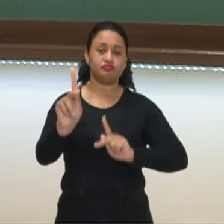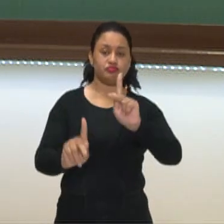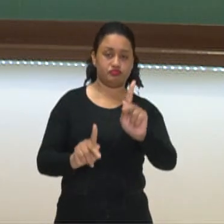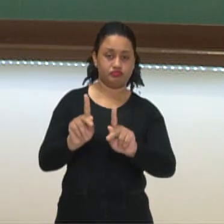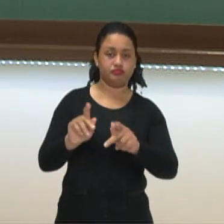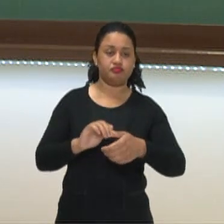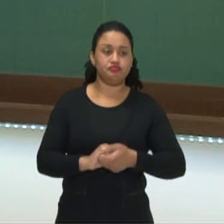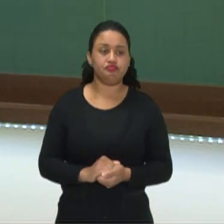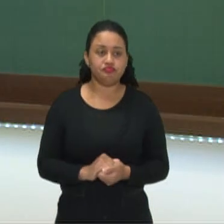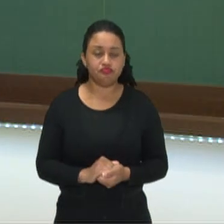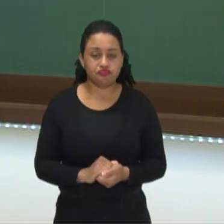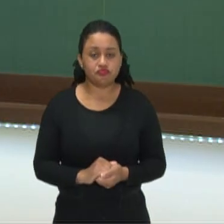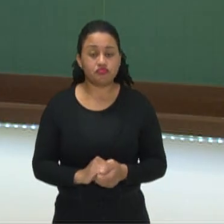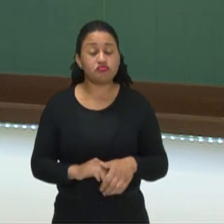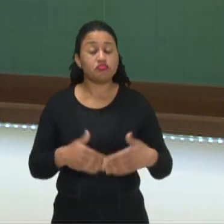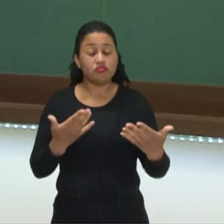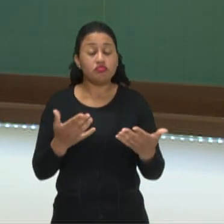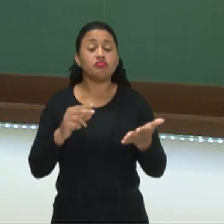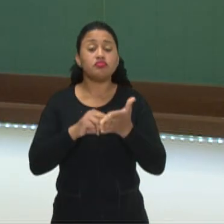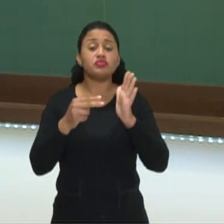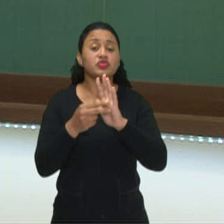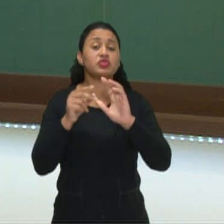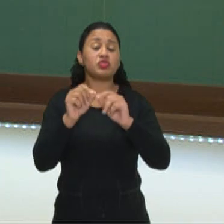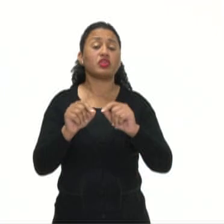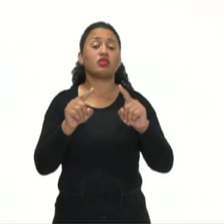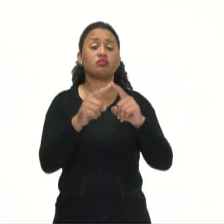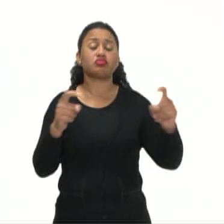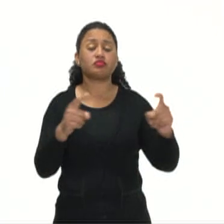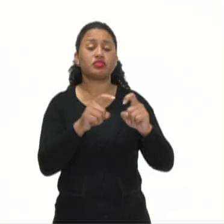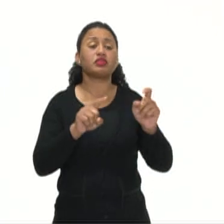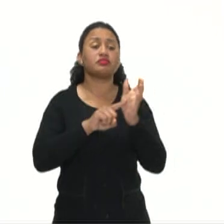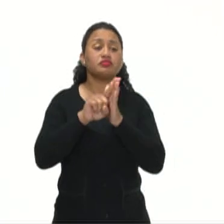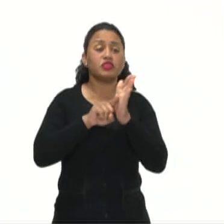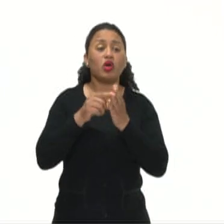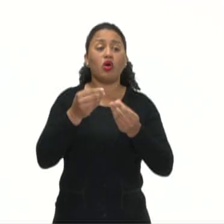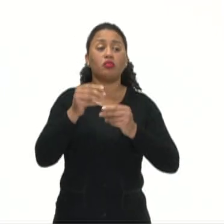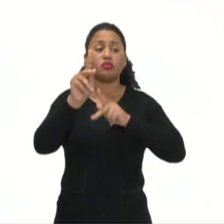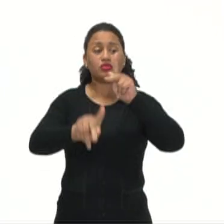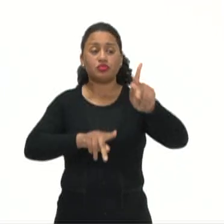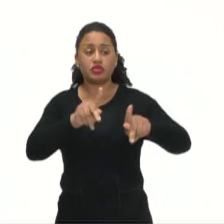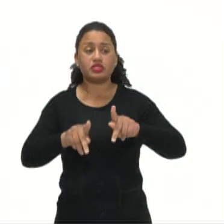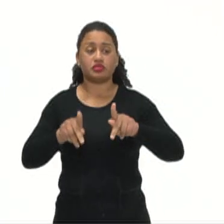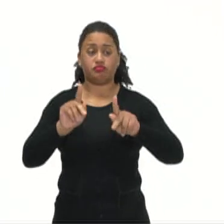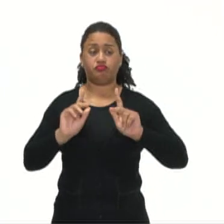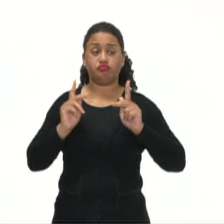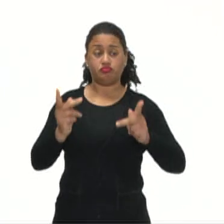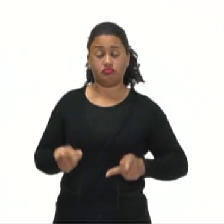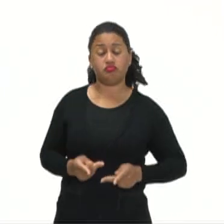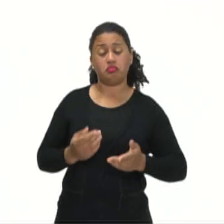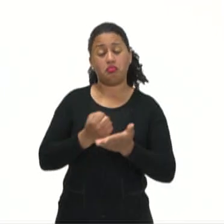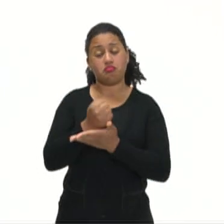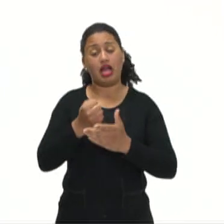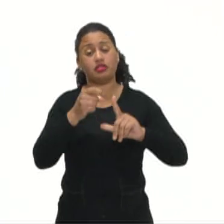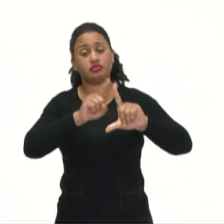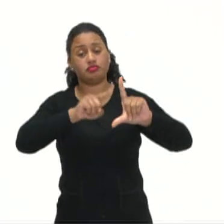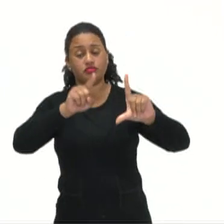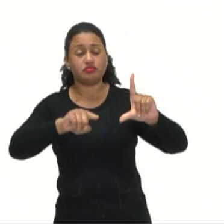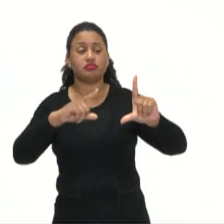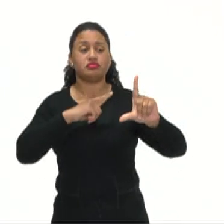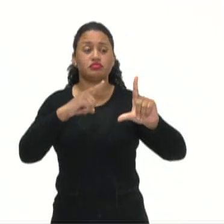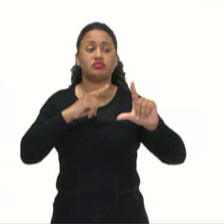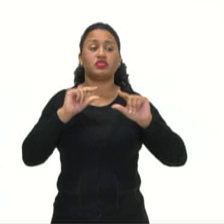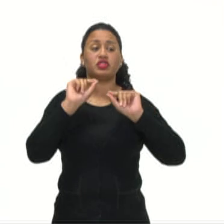ler aqui. Demografia é a ciência que estuda a dinâmica populacional humana por meio de estatísticas que utilizam como